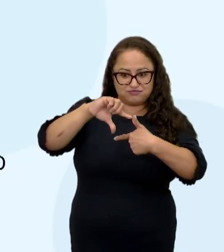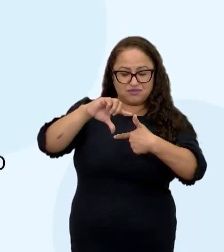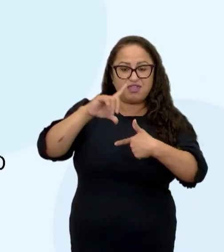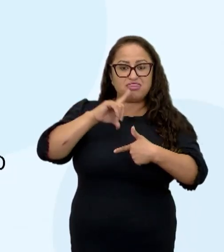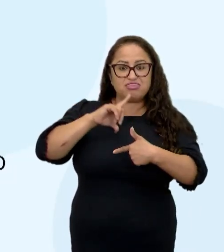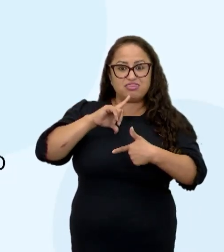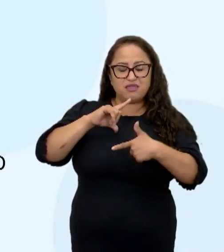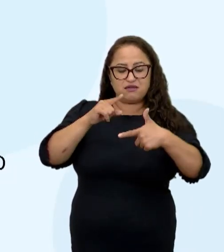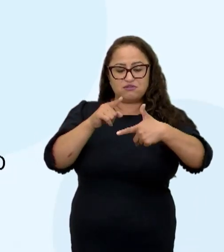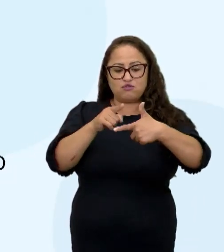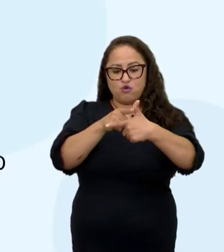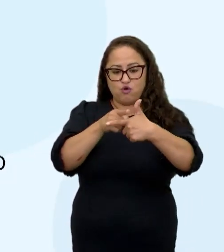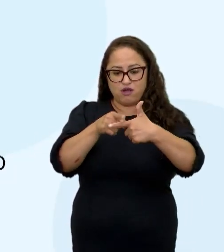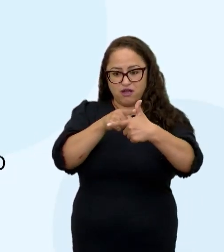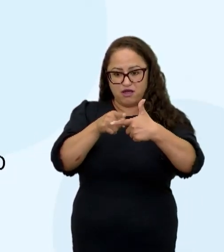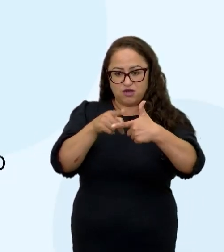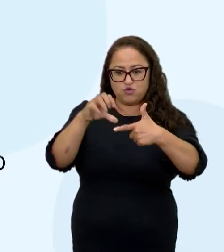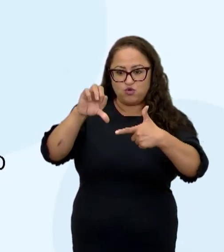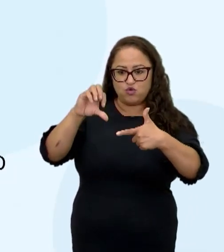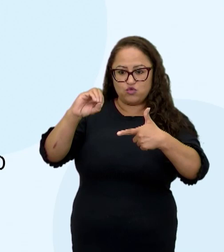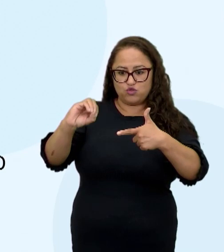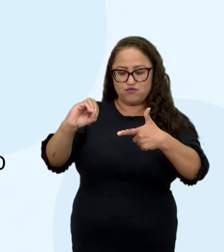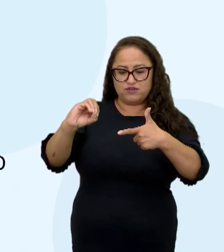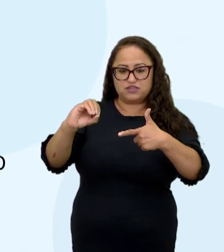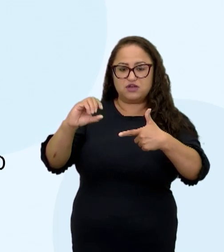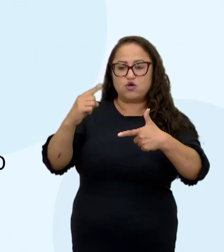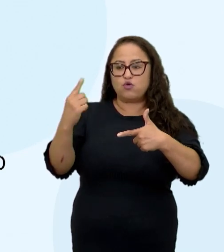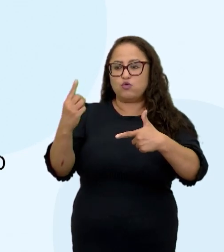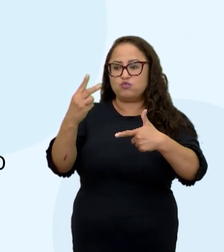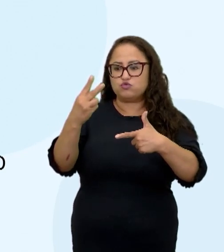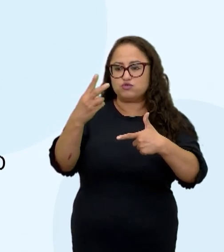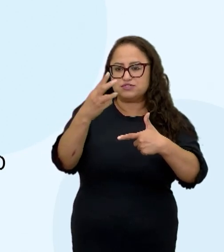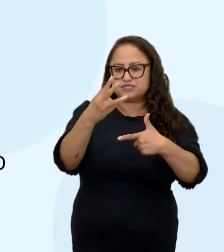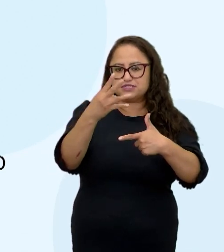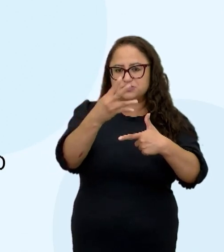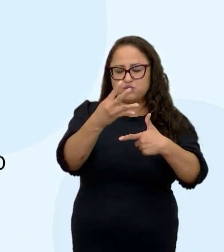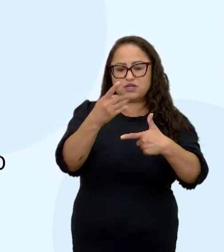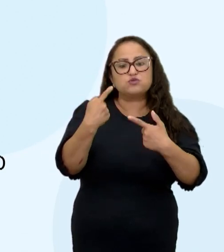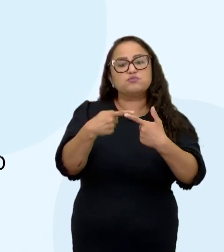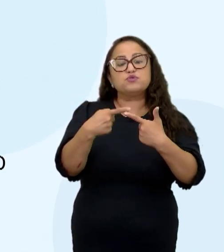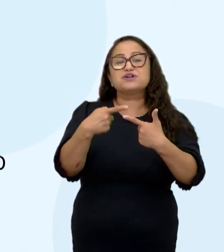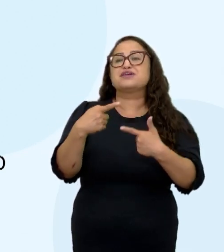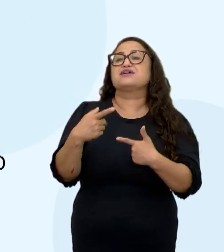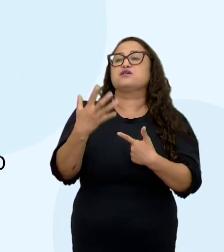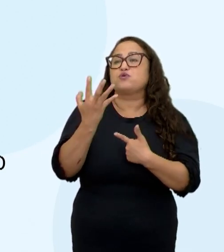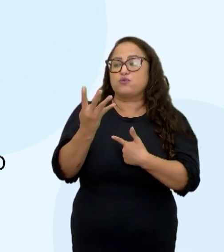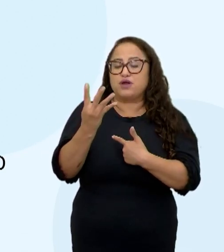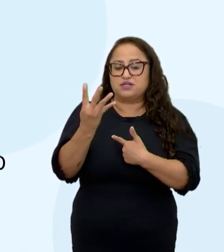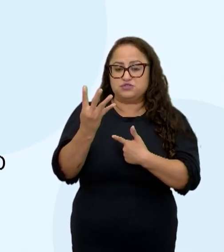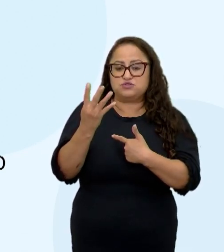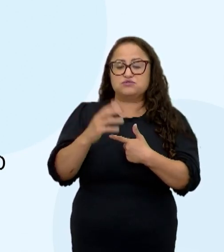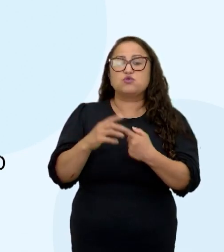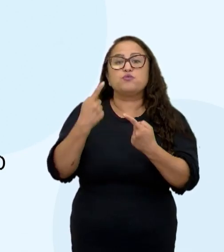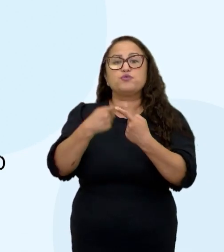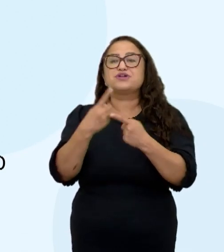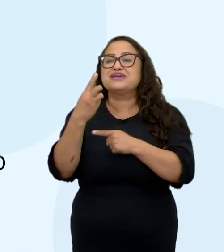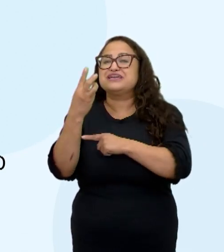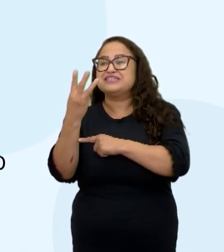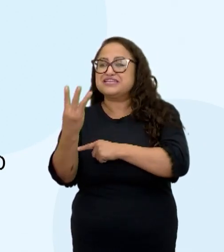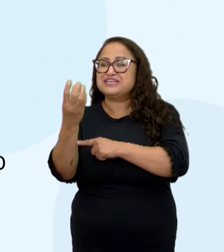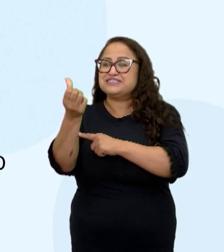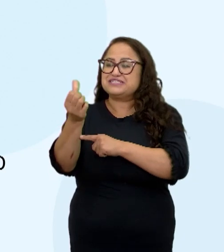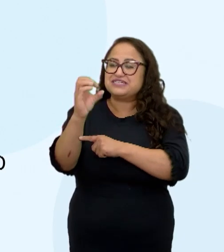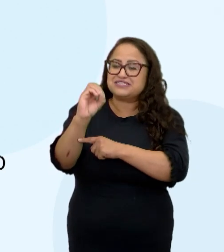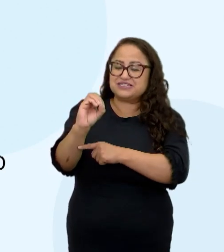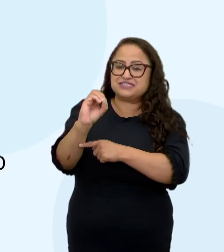ó. Olhando meu desenho aqui, eu tenho 1, 2, 3, 4. Por que eu tenho 4? Porque 360